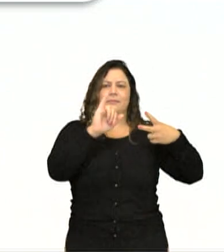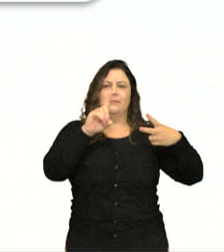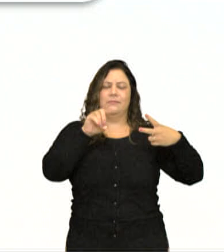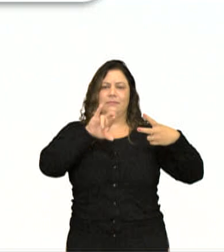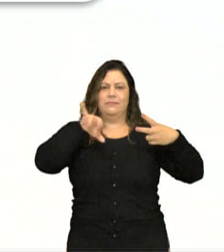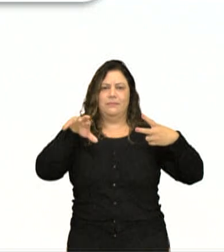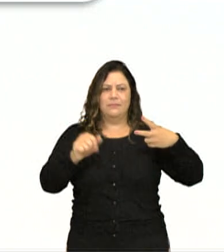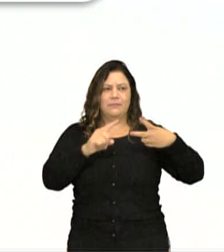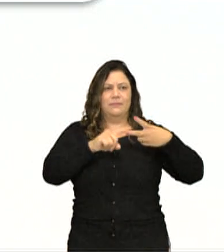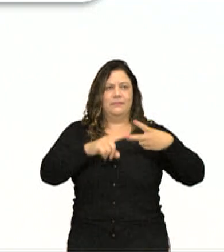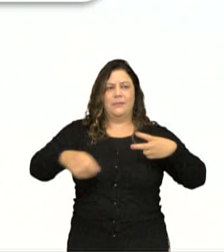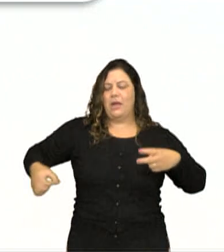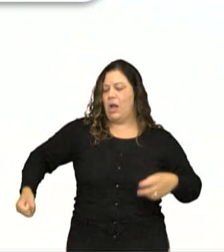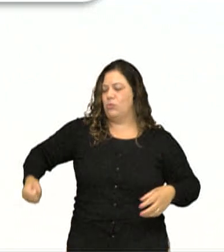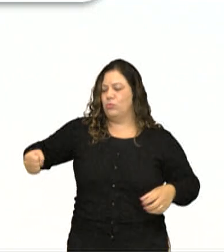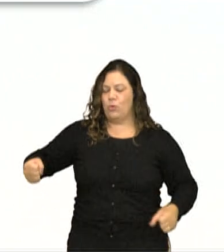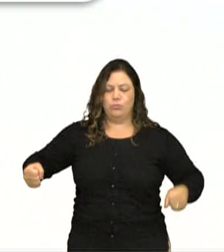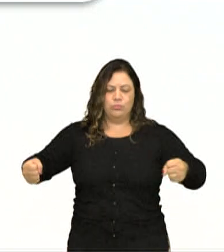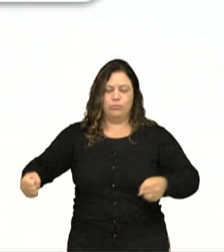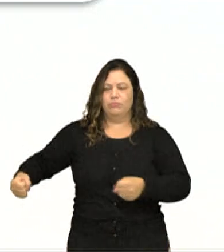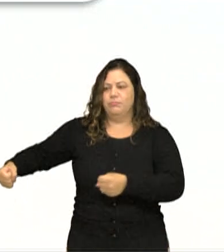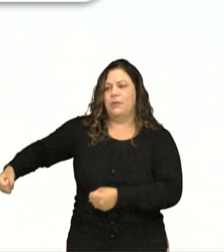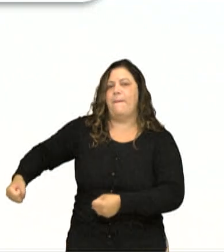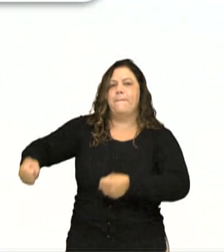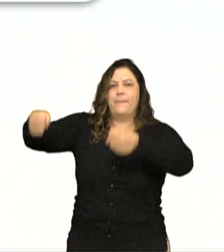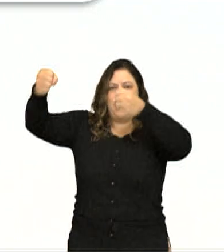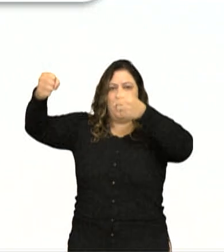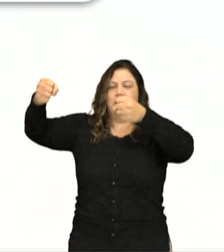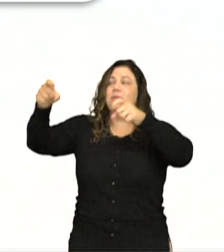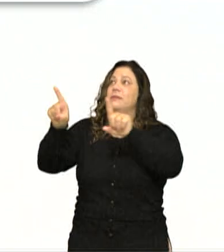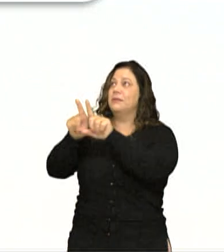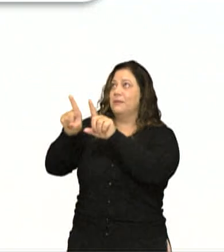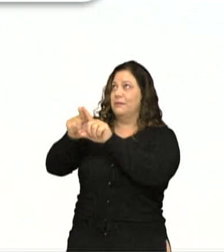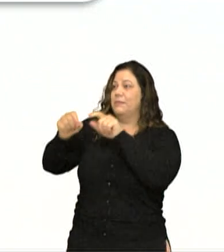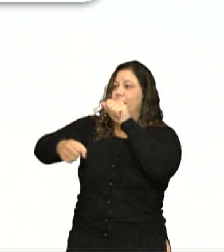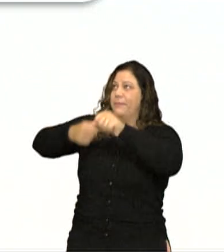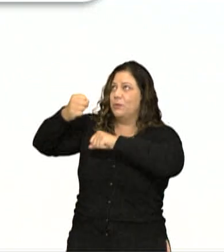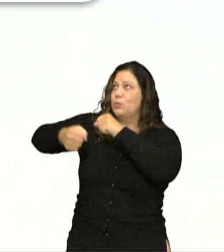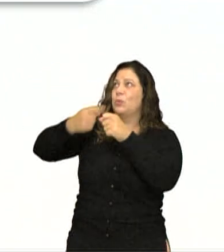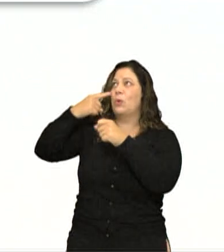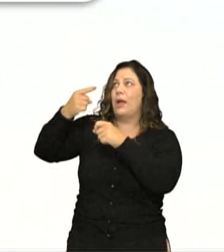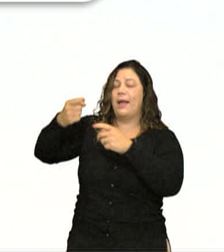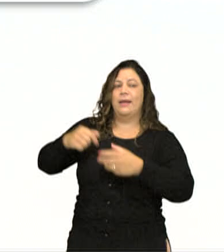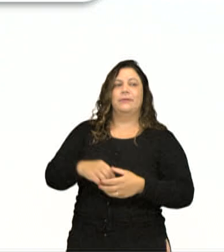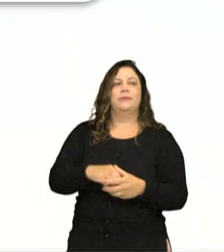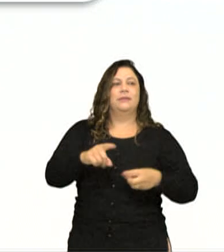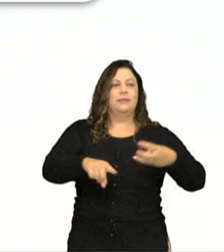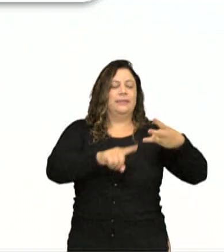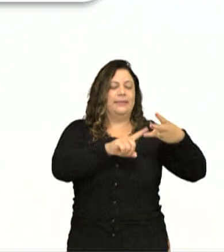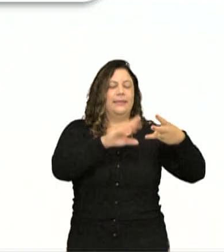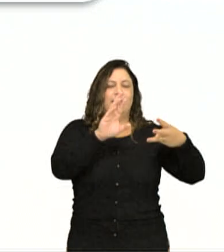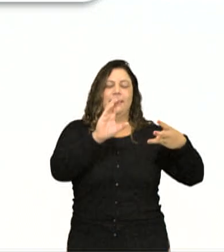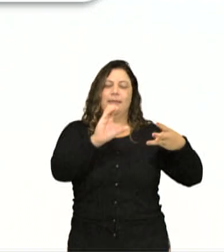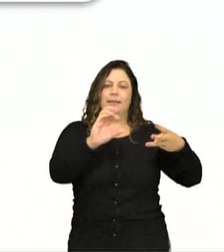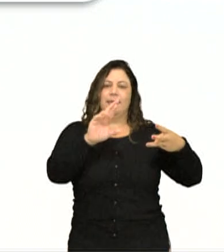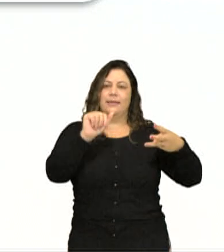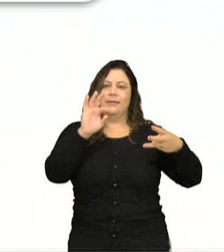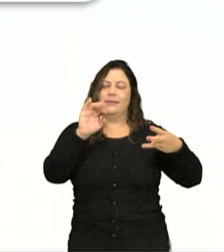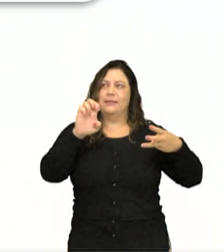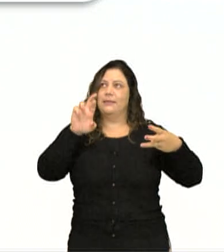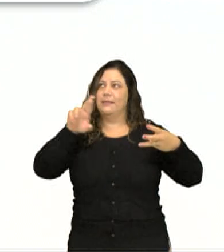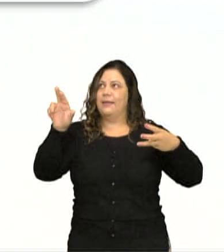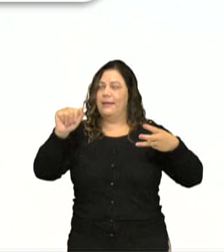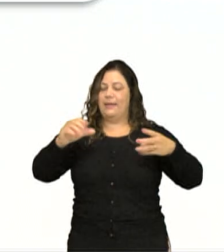corria a água e 2 para levantar, né, essa vasilha. E cratera, né, tinha a boca muito larga